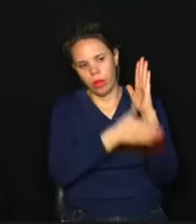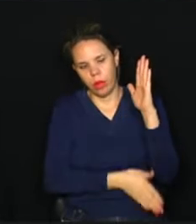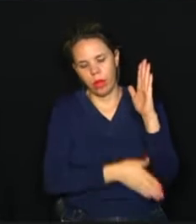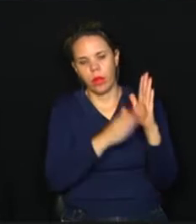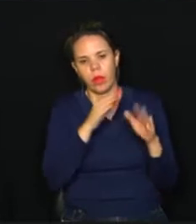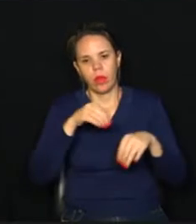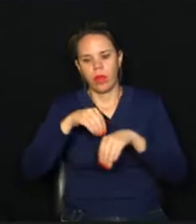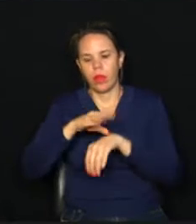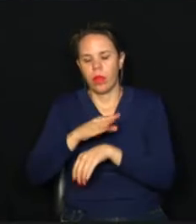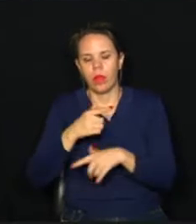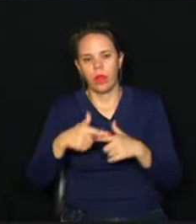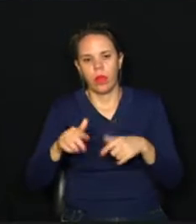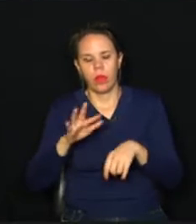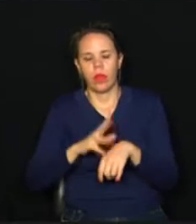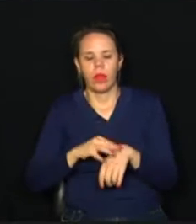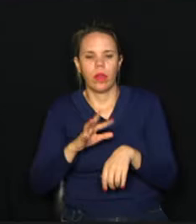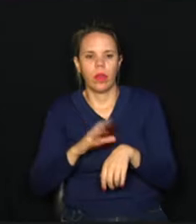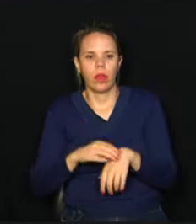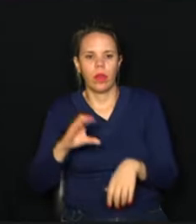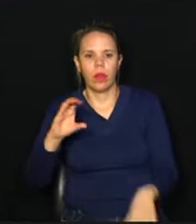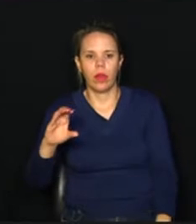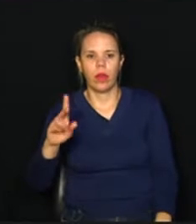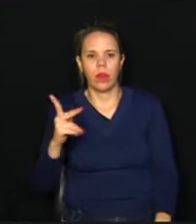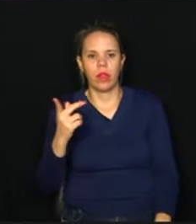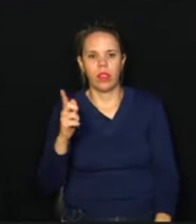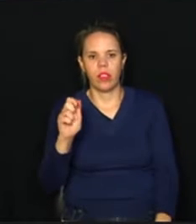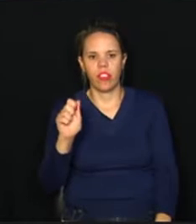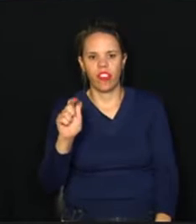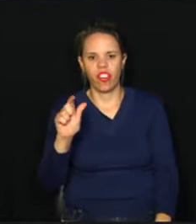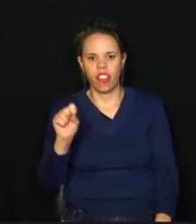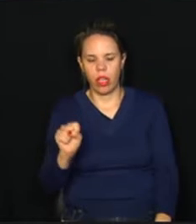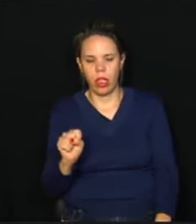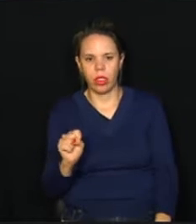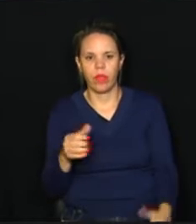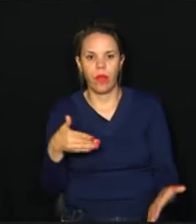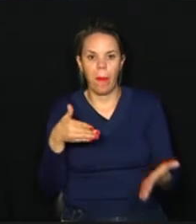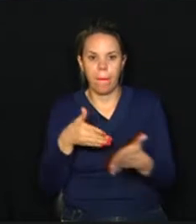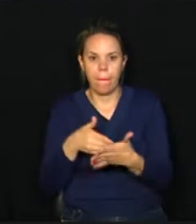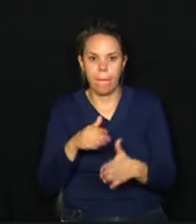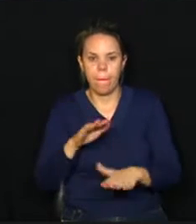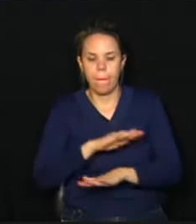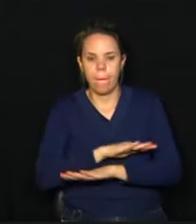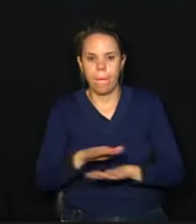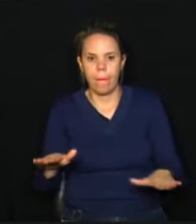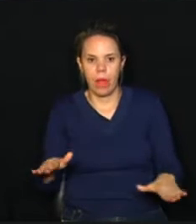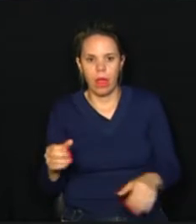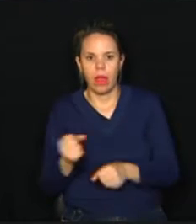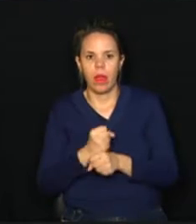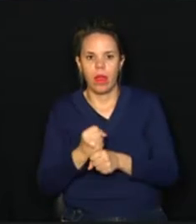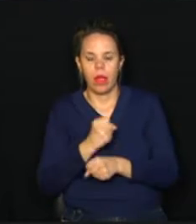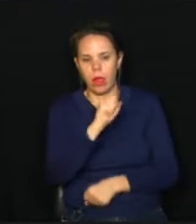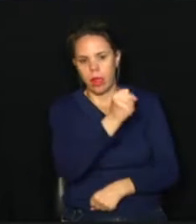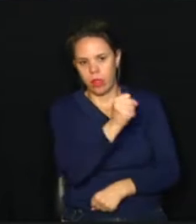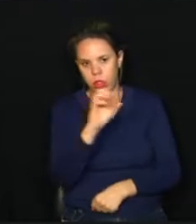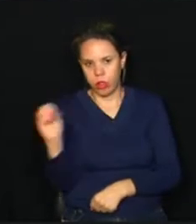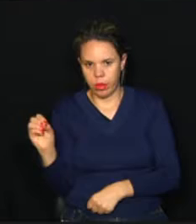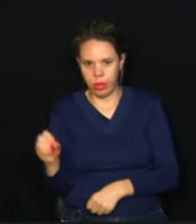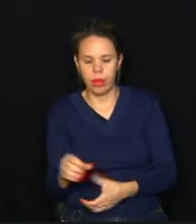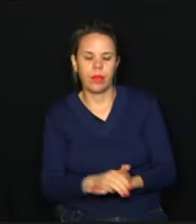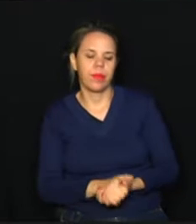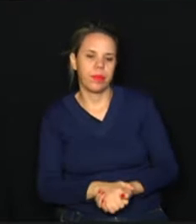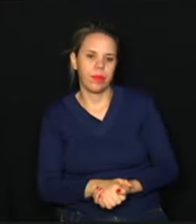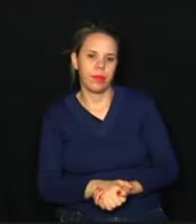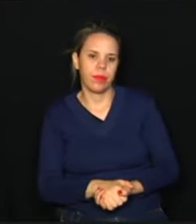transmissão vetorial da doença de Chagas no estado de São Paulo foi interrompida em meados dos anos 80.